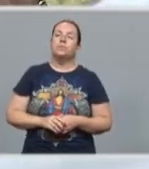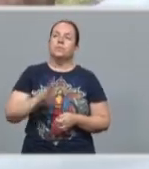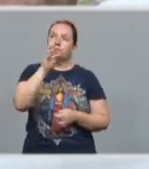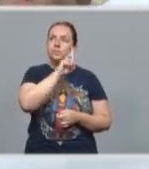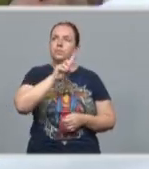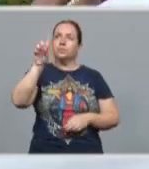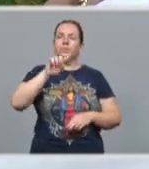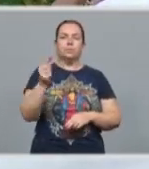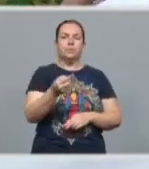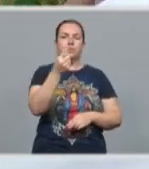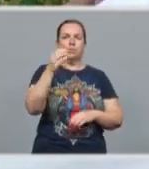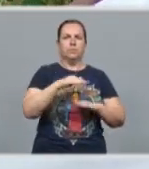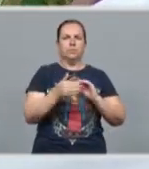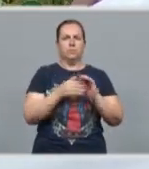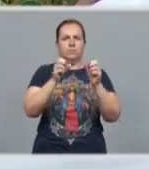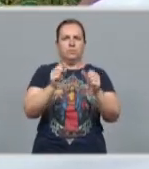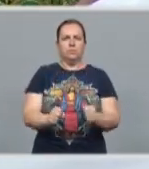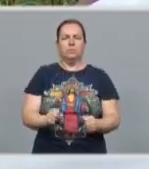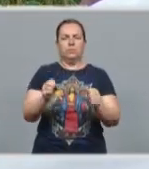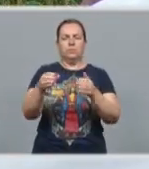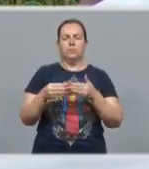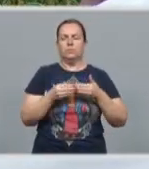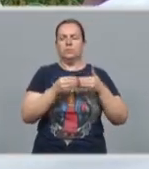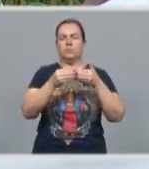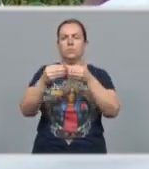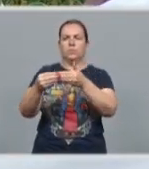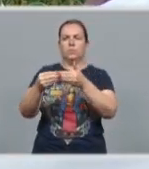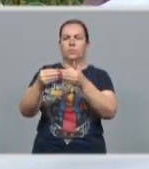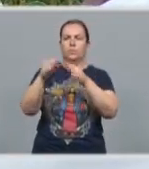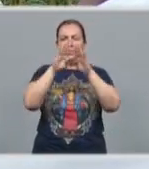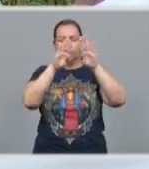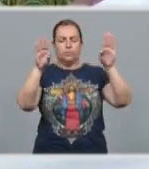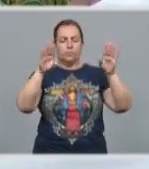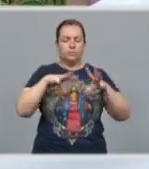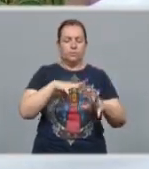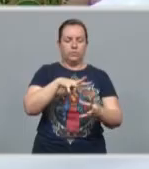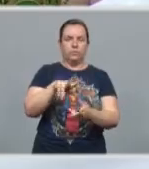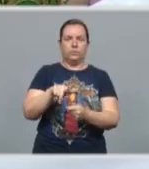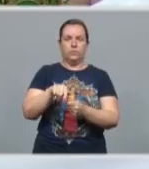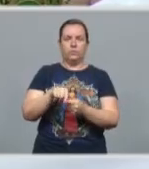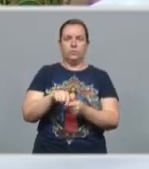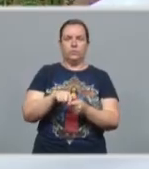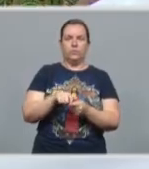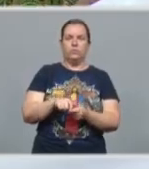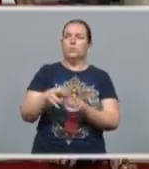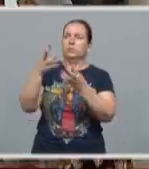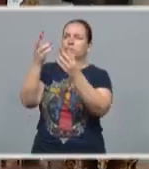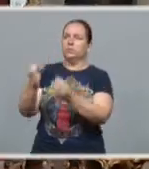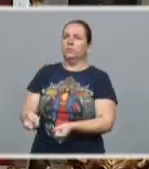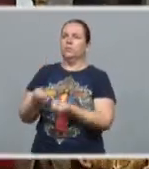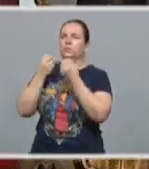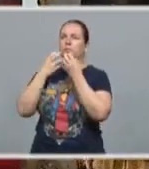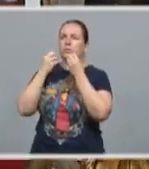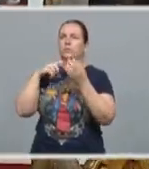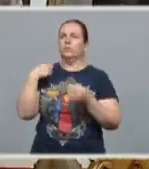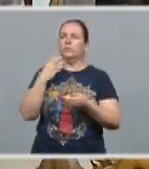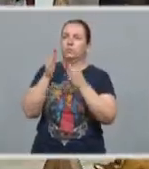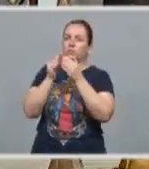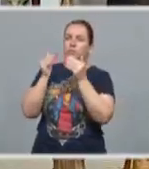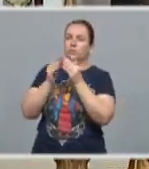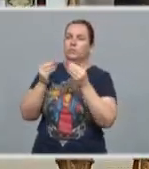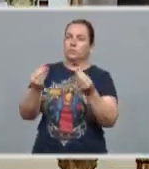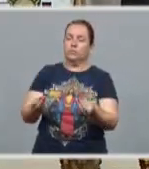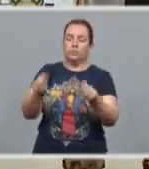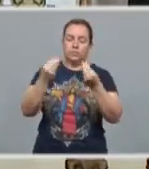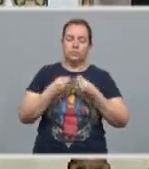Deus eterno e todo-poderoso, que governais o céu e a terra, escutai com bondade as preces do vosso povo e dai